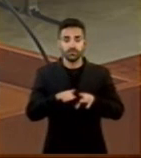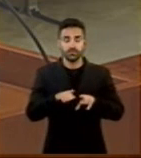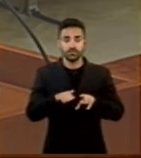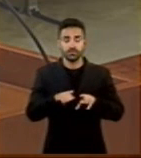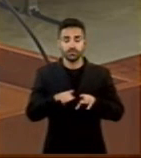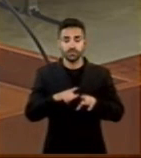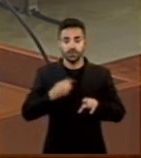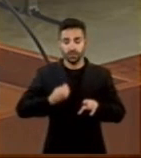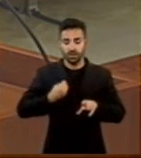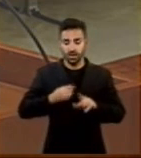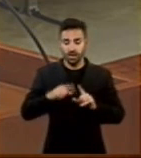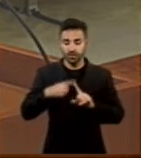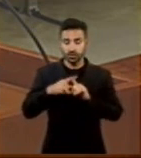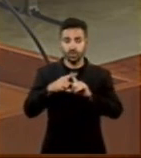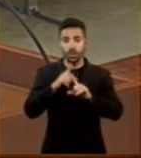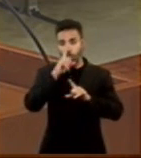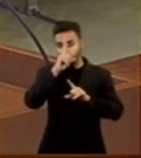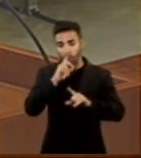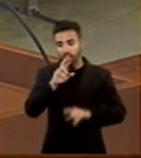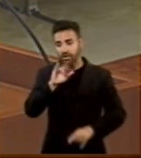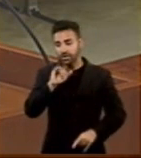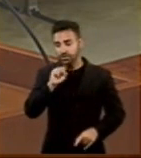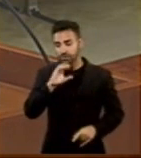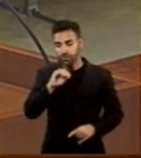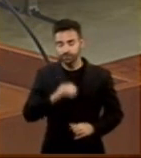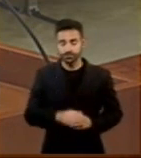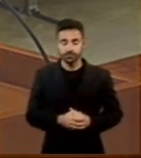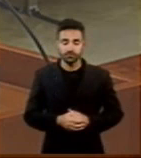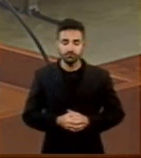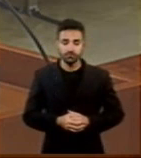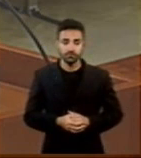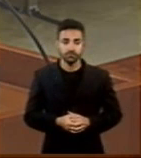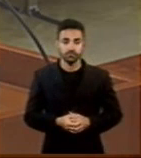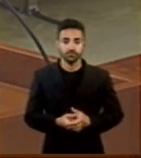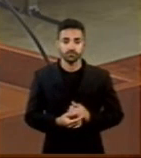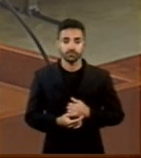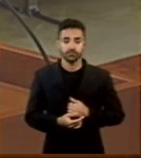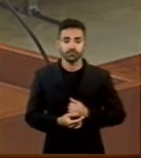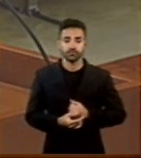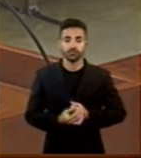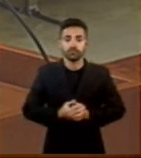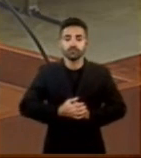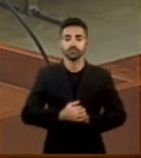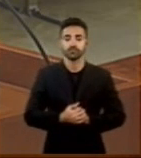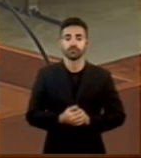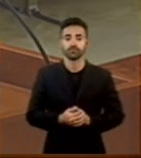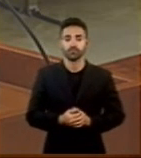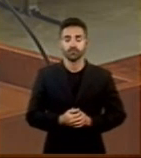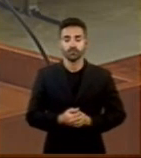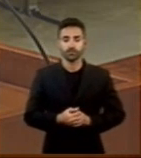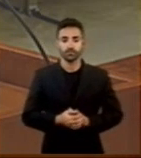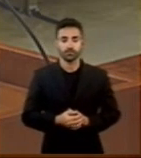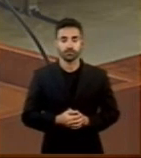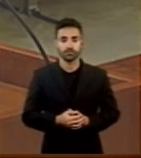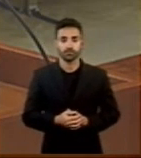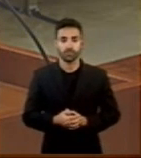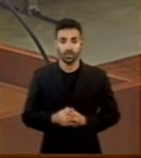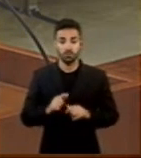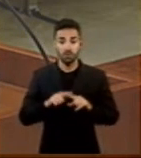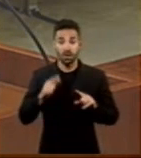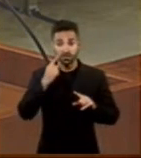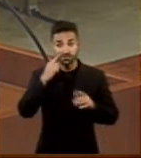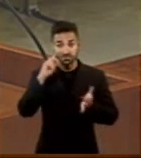risco. Mas, ainda que possamos ultrapassar essa recepção, Excelência, é fato que,